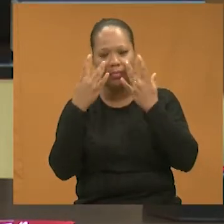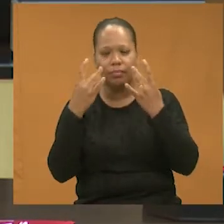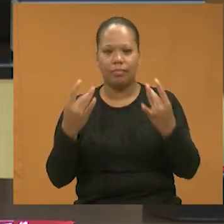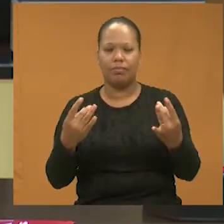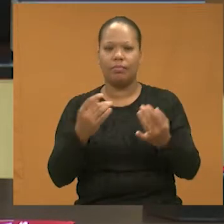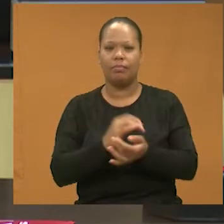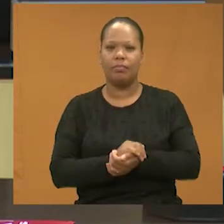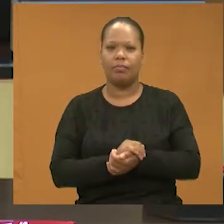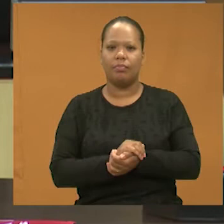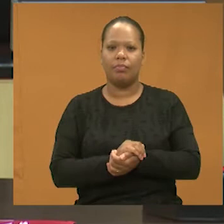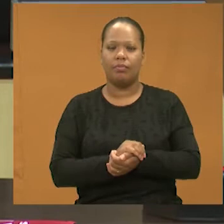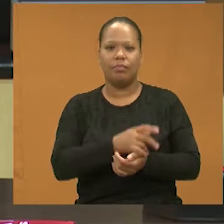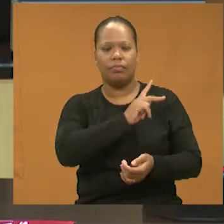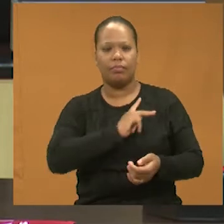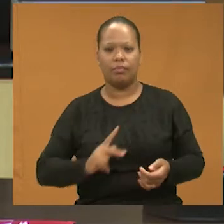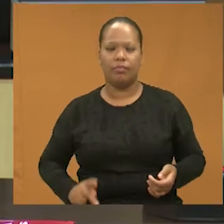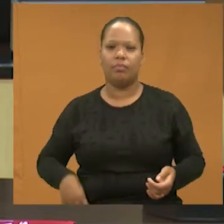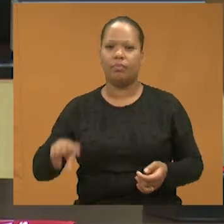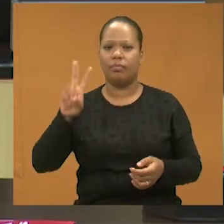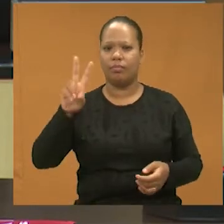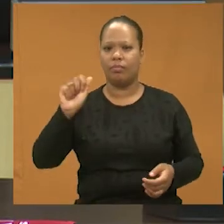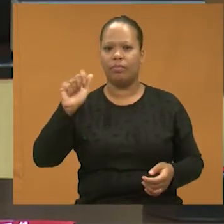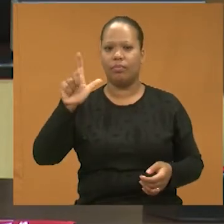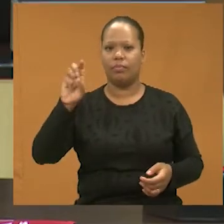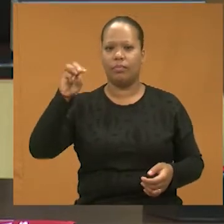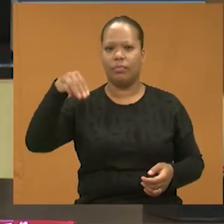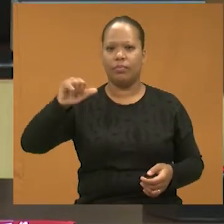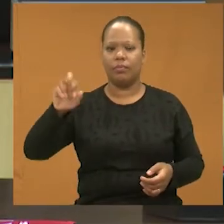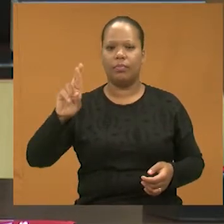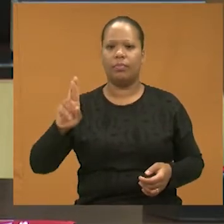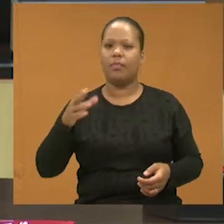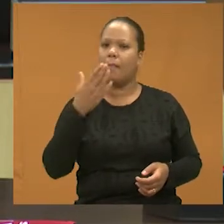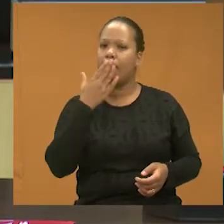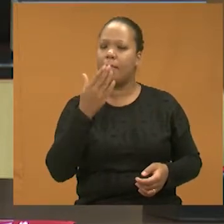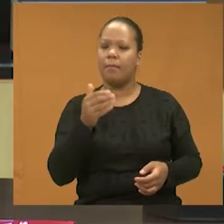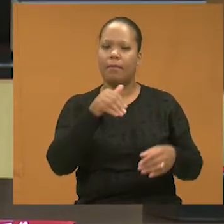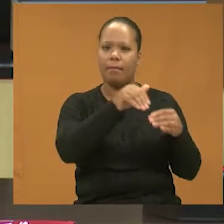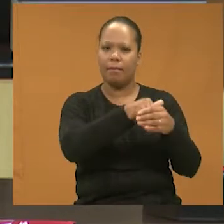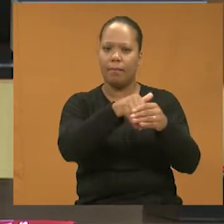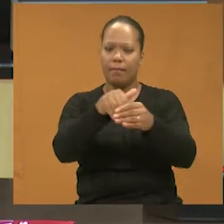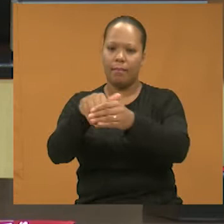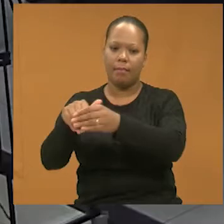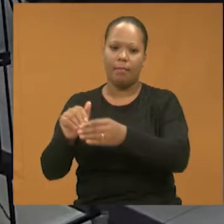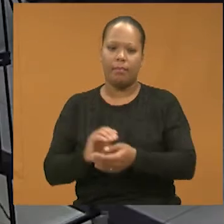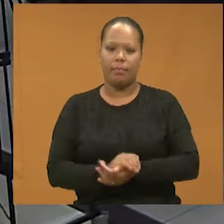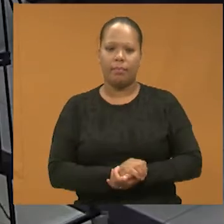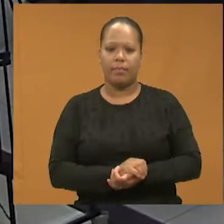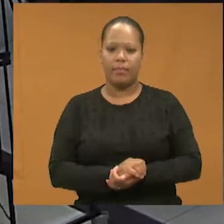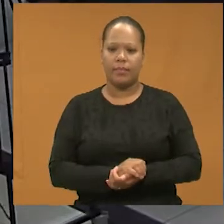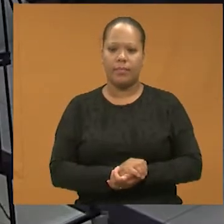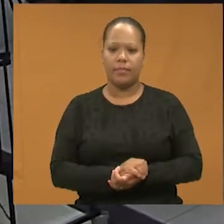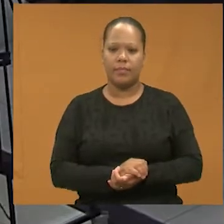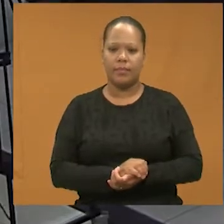dispensada, subscrevemos. Vereador Valmir Parque do Meia Lua, senhor presidente, foi solicitado votação.